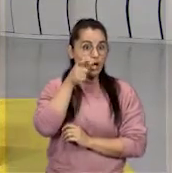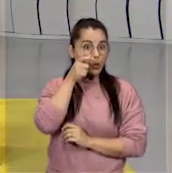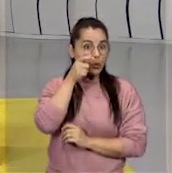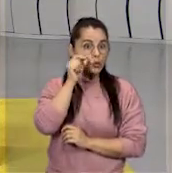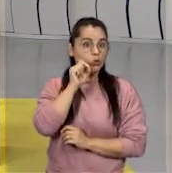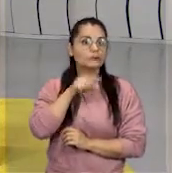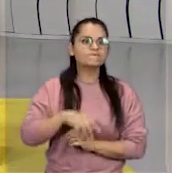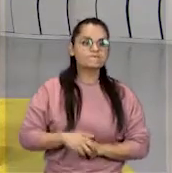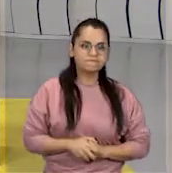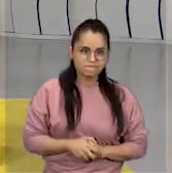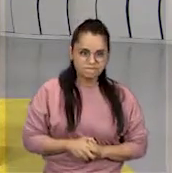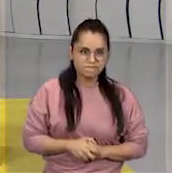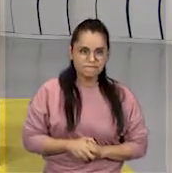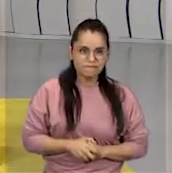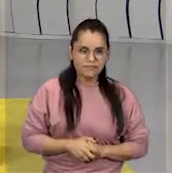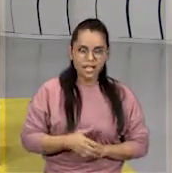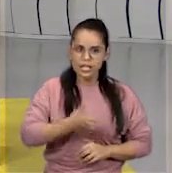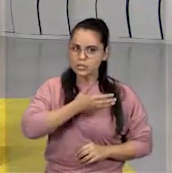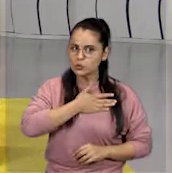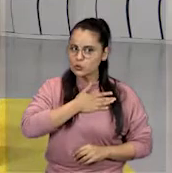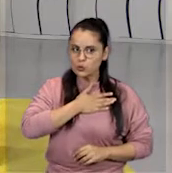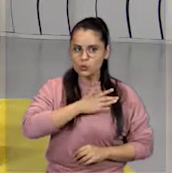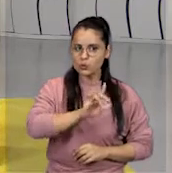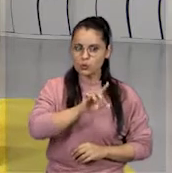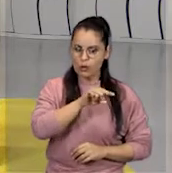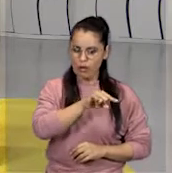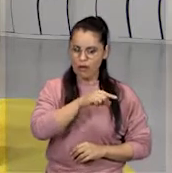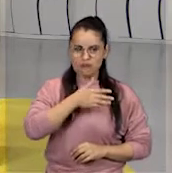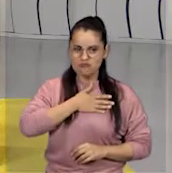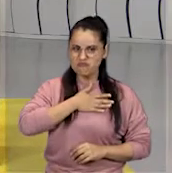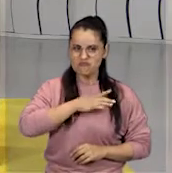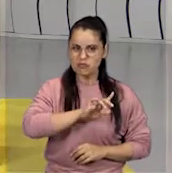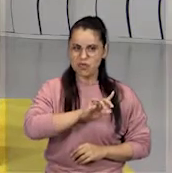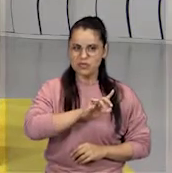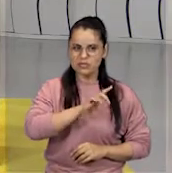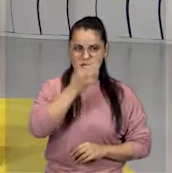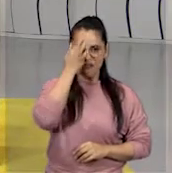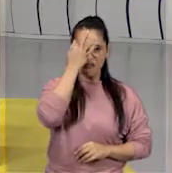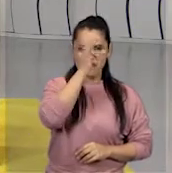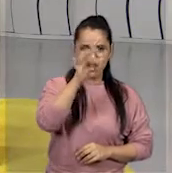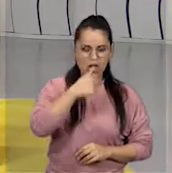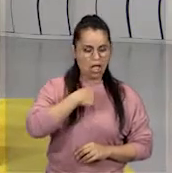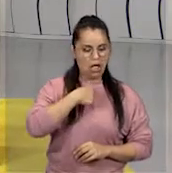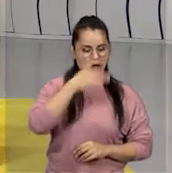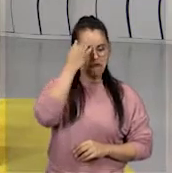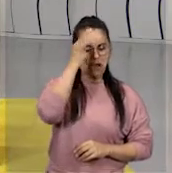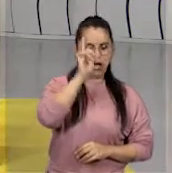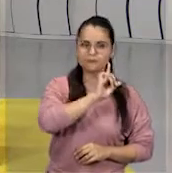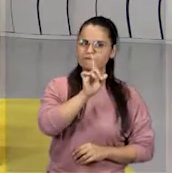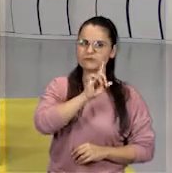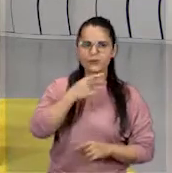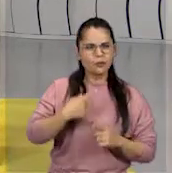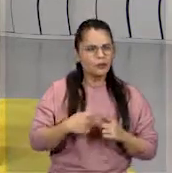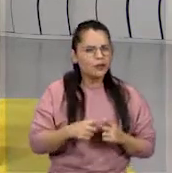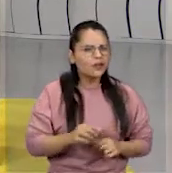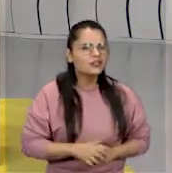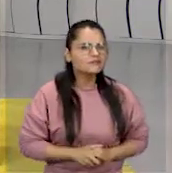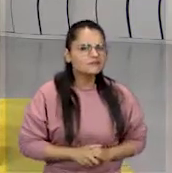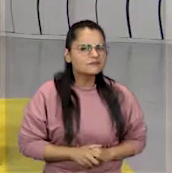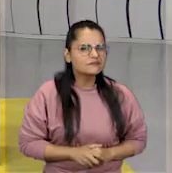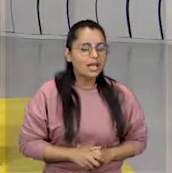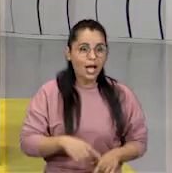gente falar, que eles não gostavam de ser considerados filósofos. Por quê? Porque, na